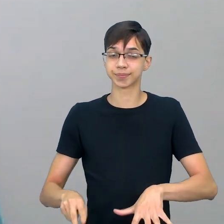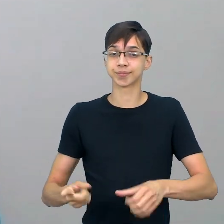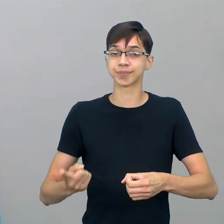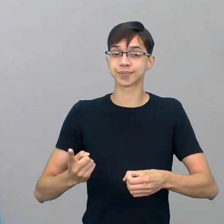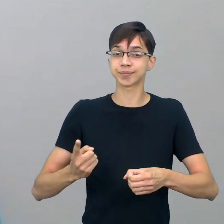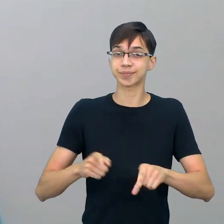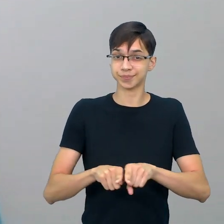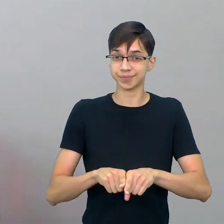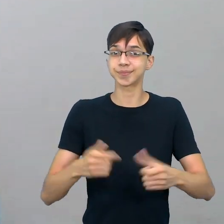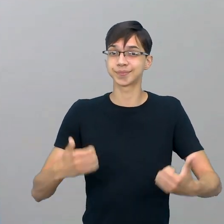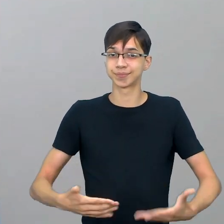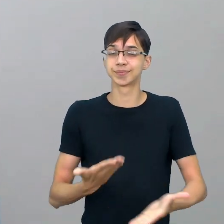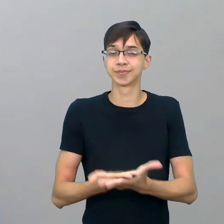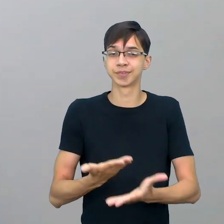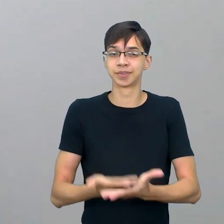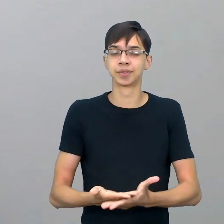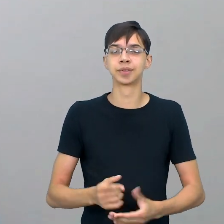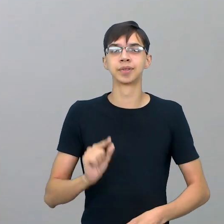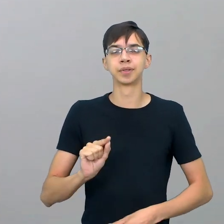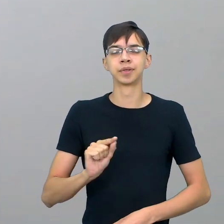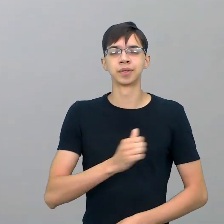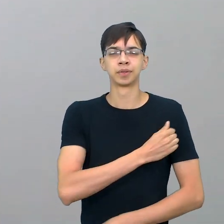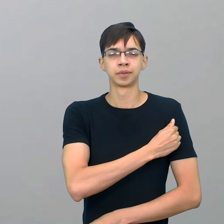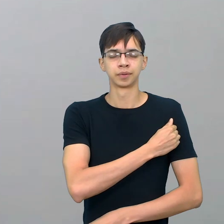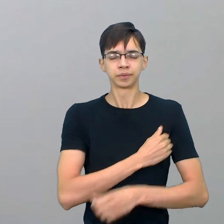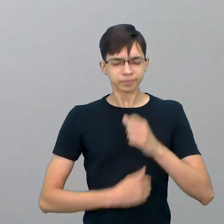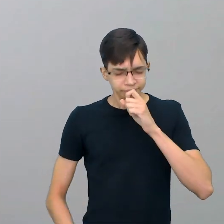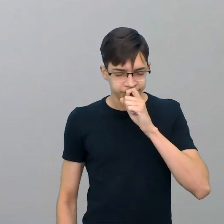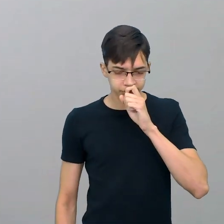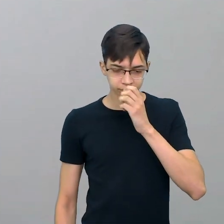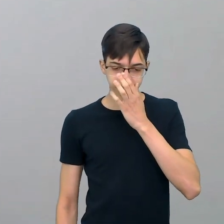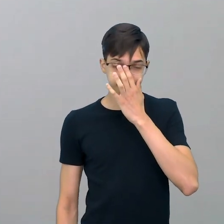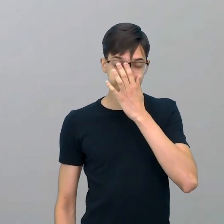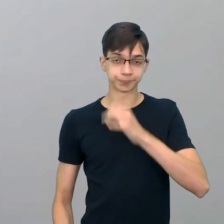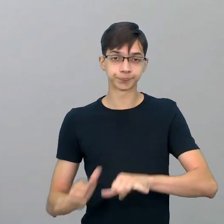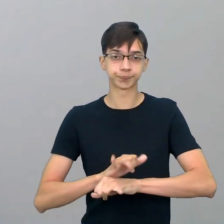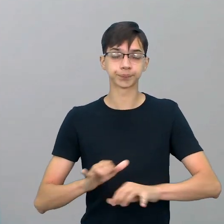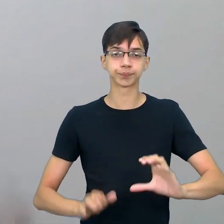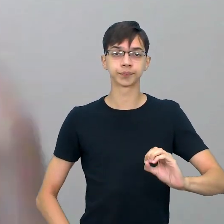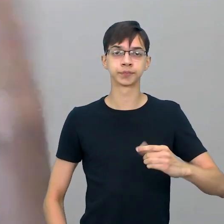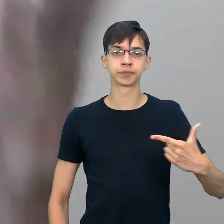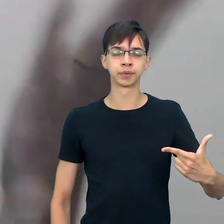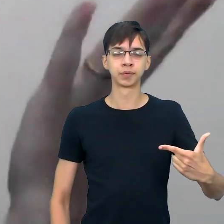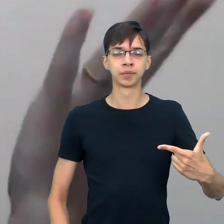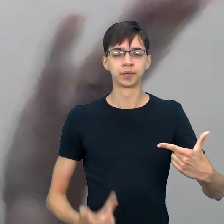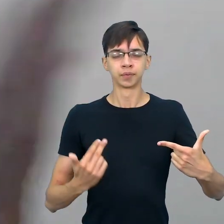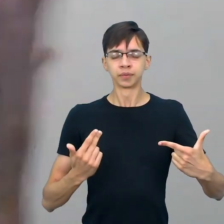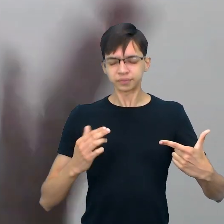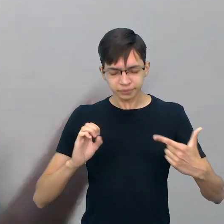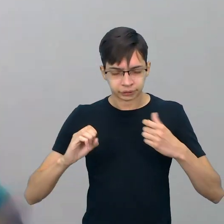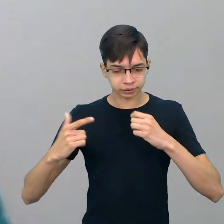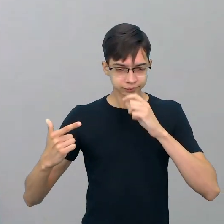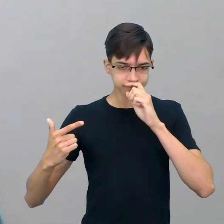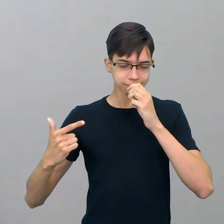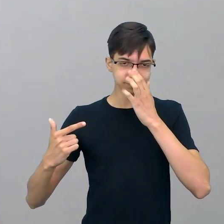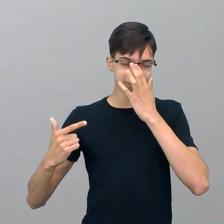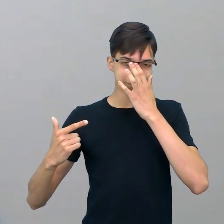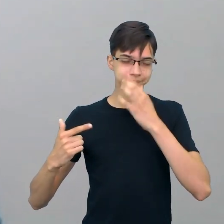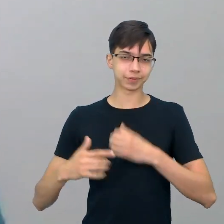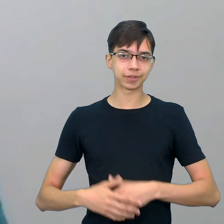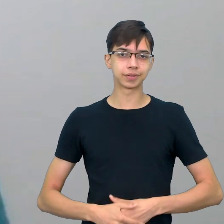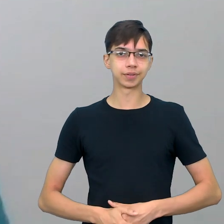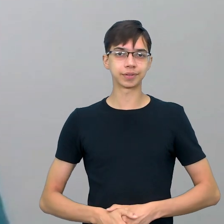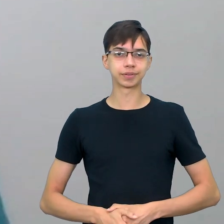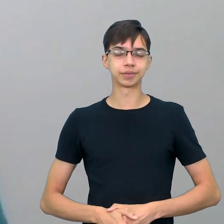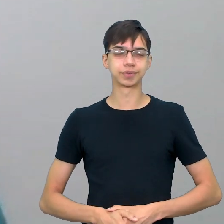gás carbônico, né, ele é sempre ruim, se esse era um elemento que ele tinha tido, sempre ouviu coisas de que ele era ruim. Então,